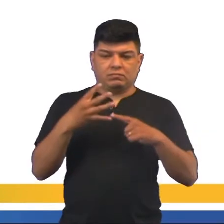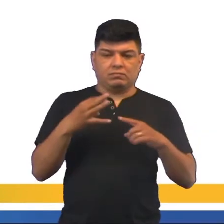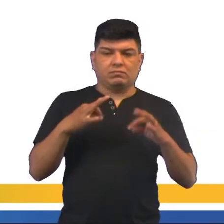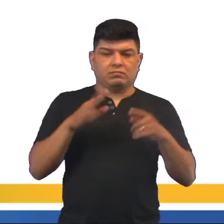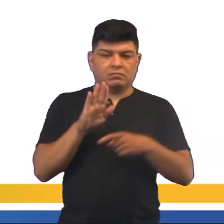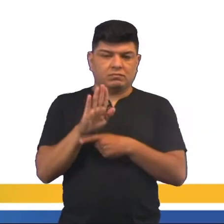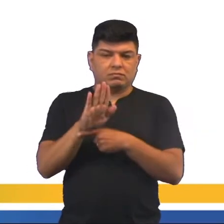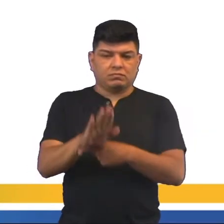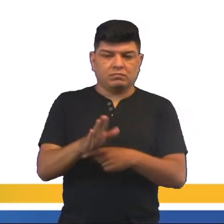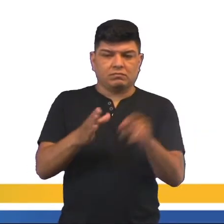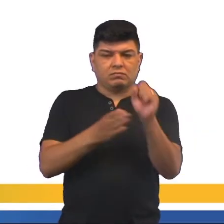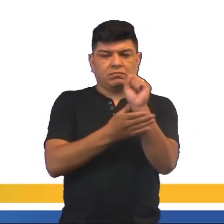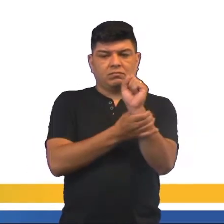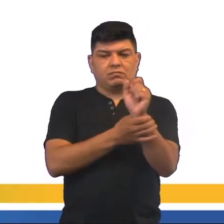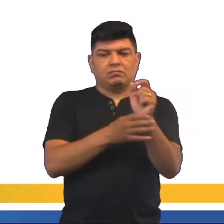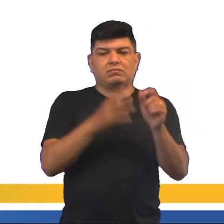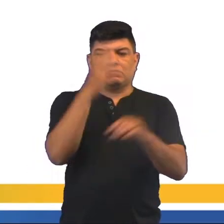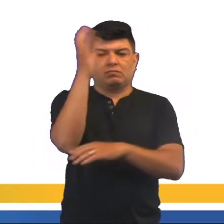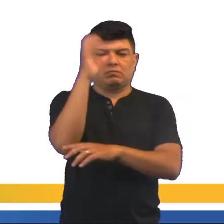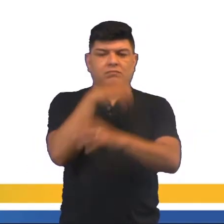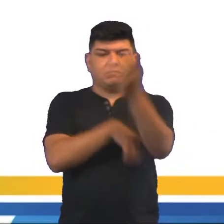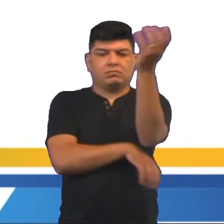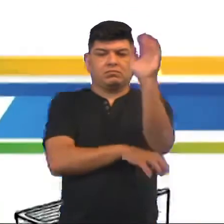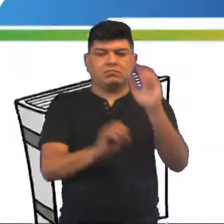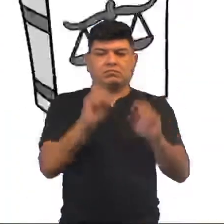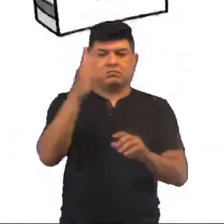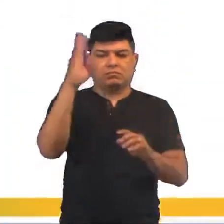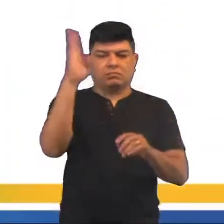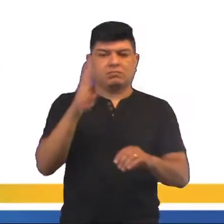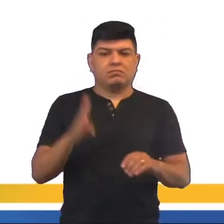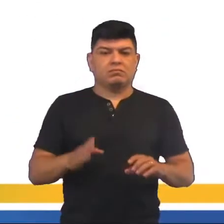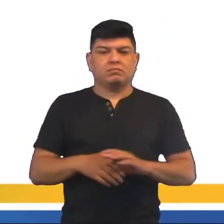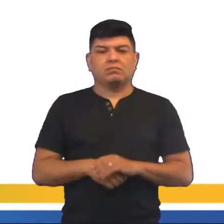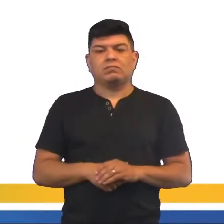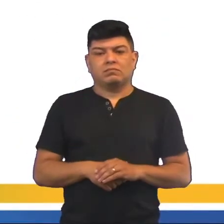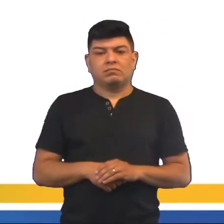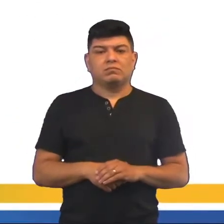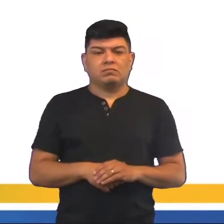vão ajudar na proteção ambiental que ocorre aqui no Brasil.